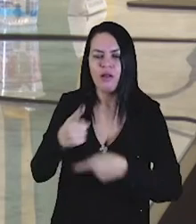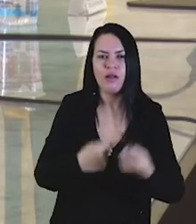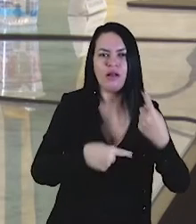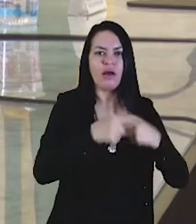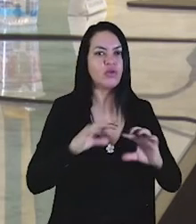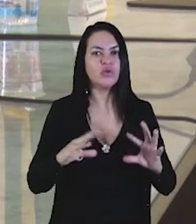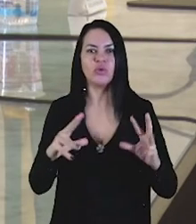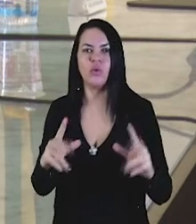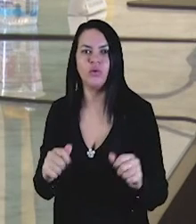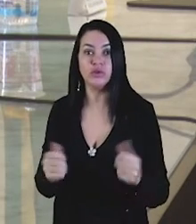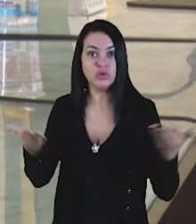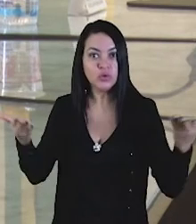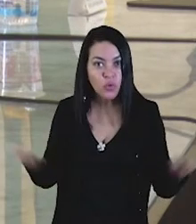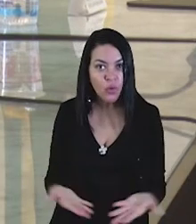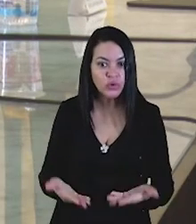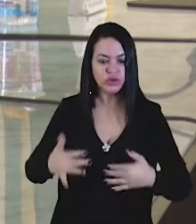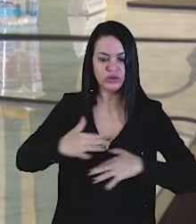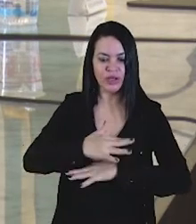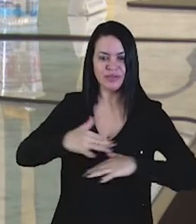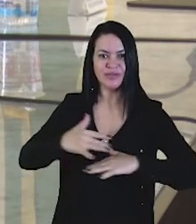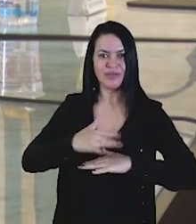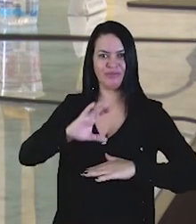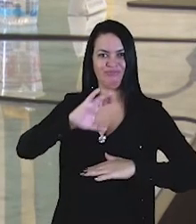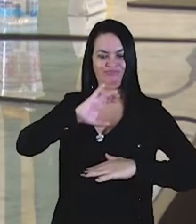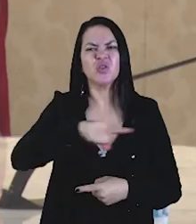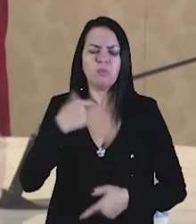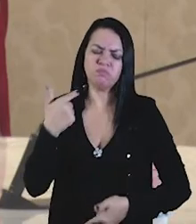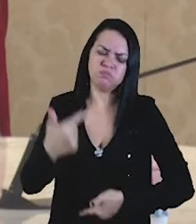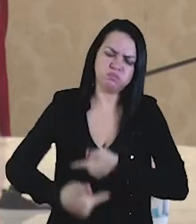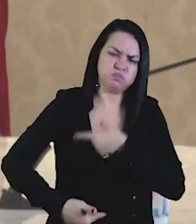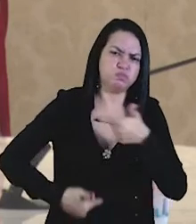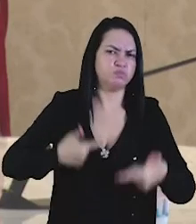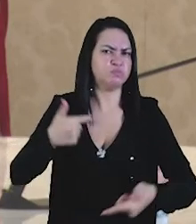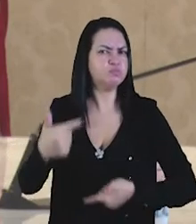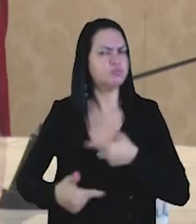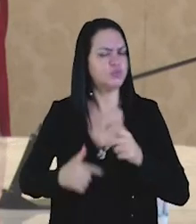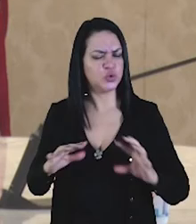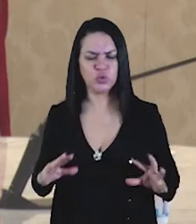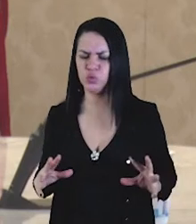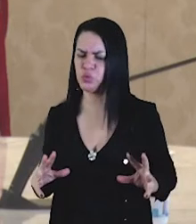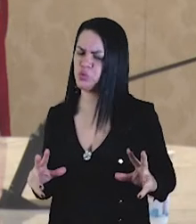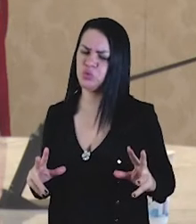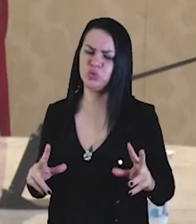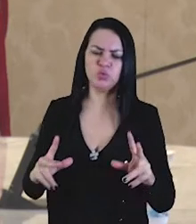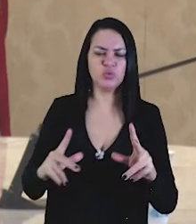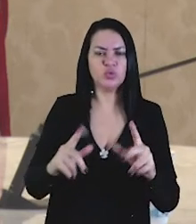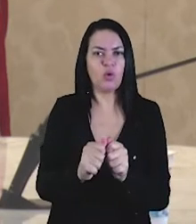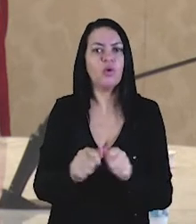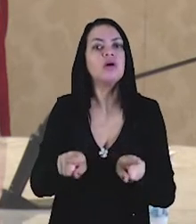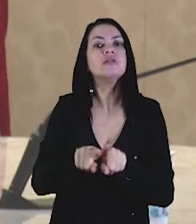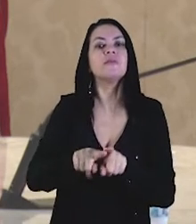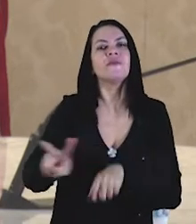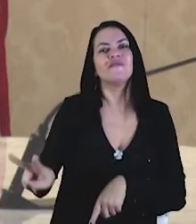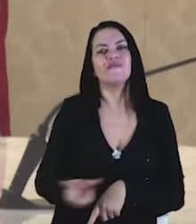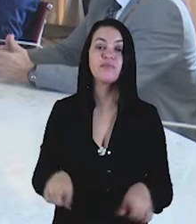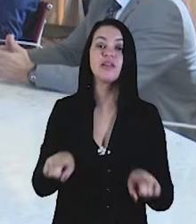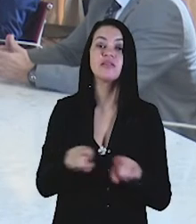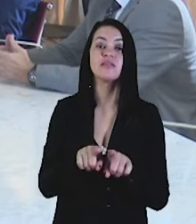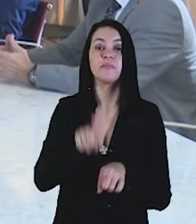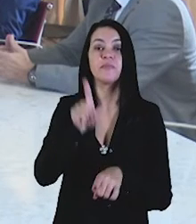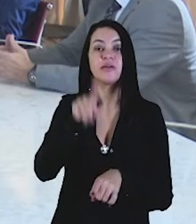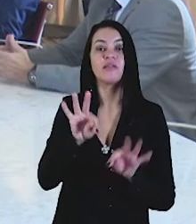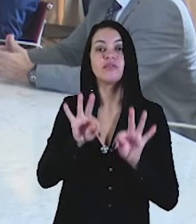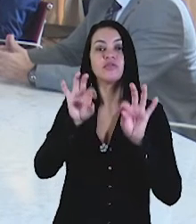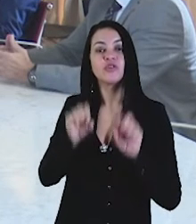a Prefeitura de Caxias por meio do Prefeito Fábio Gentil em parceria com o Governo do Estado por meio do governador Flávio Dino